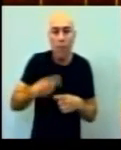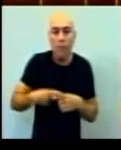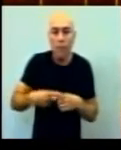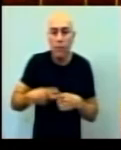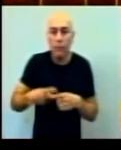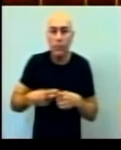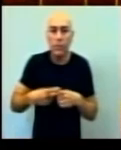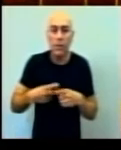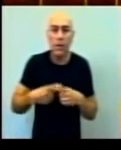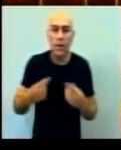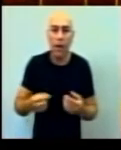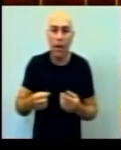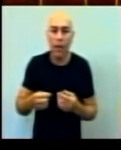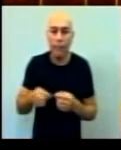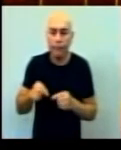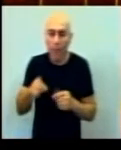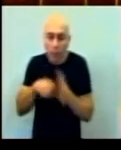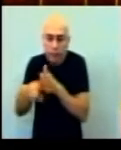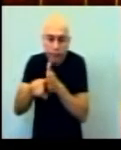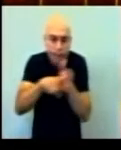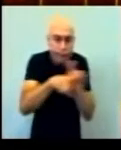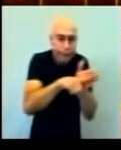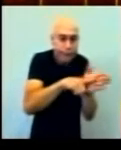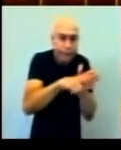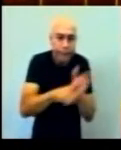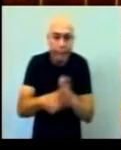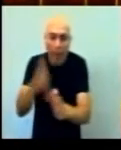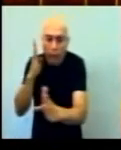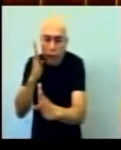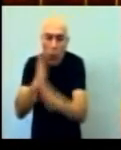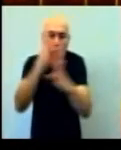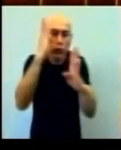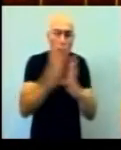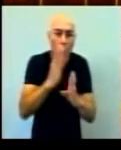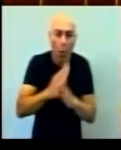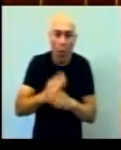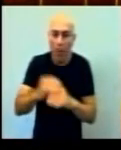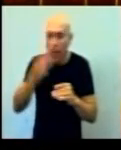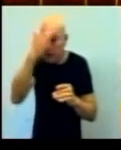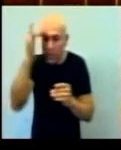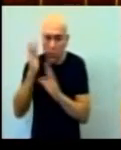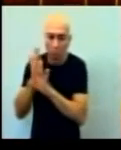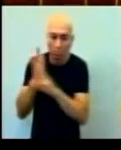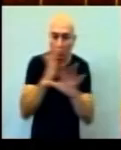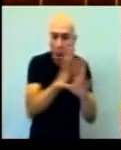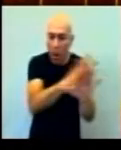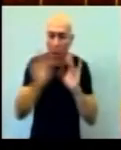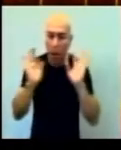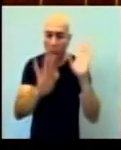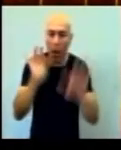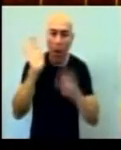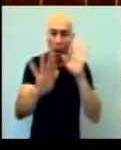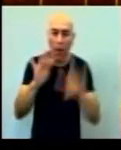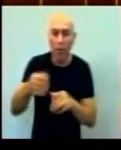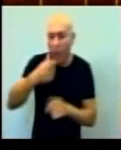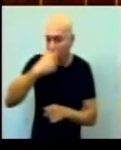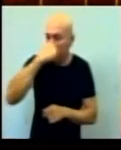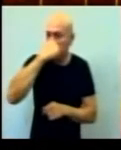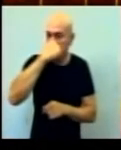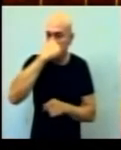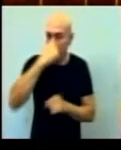porque foram constatados durante as inspeções que eles são pontos de aglomeração. Por mais que